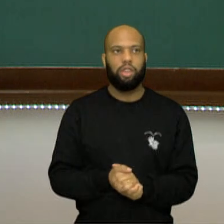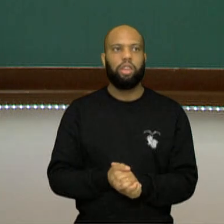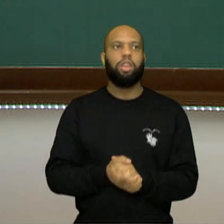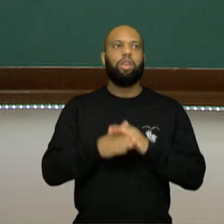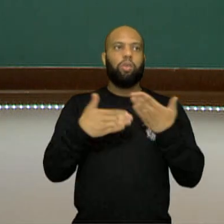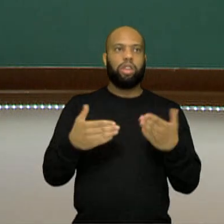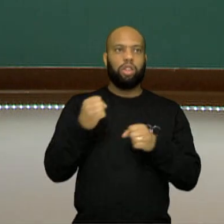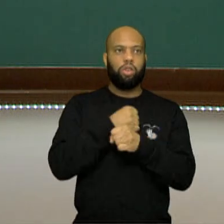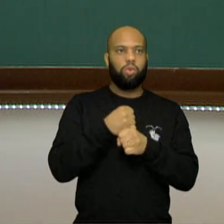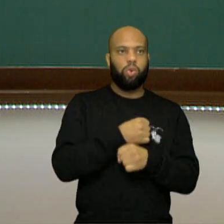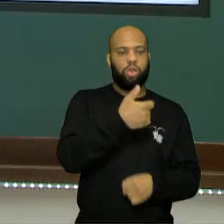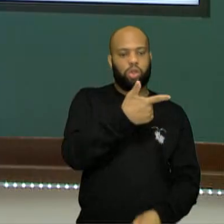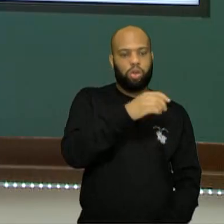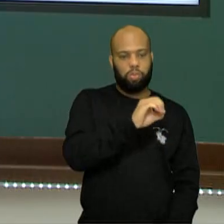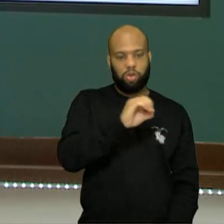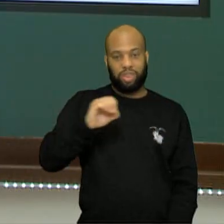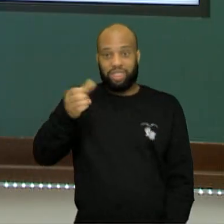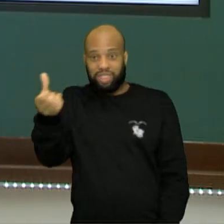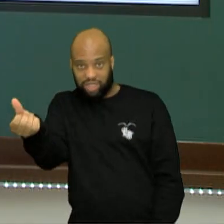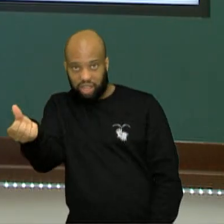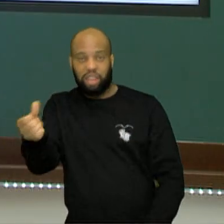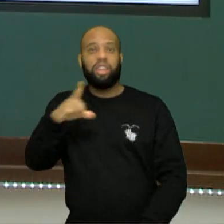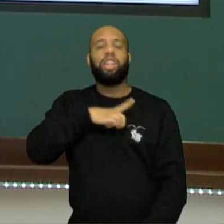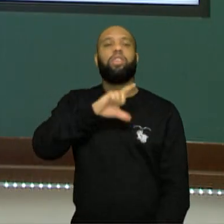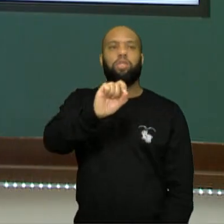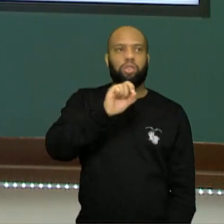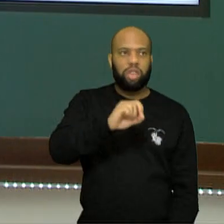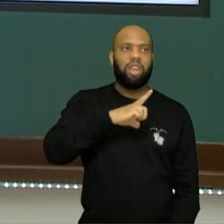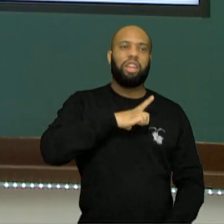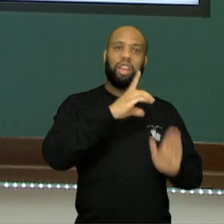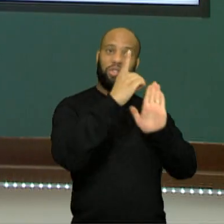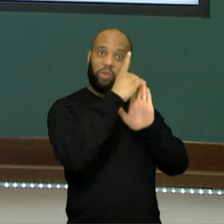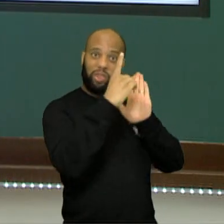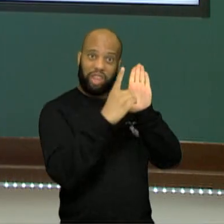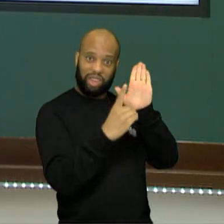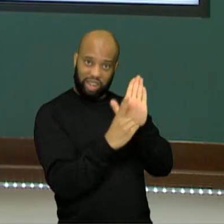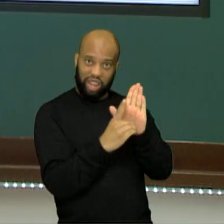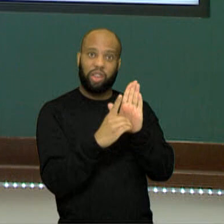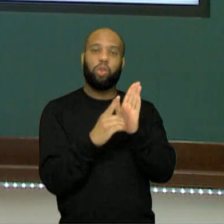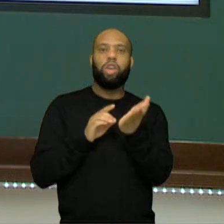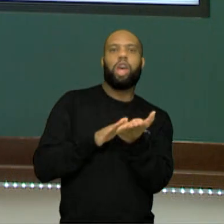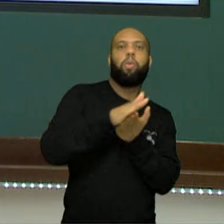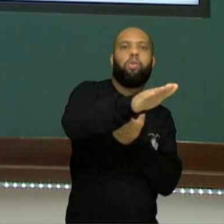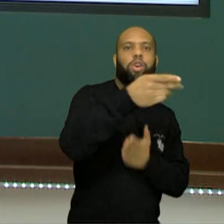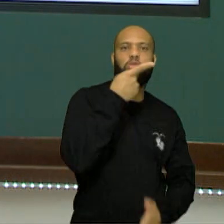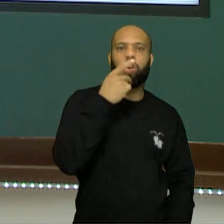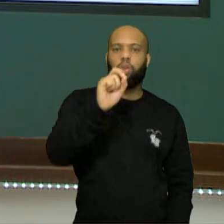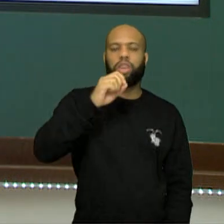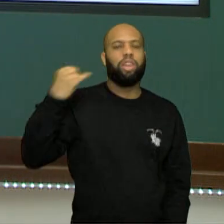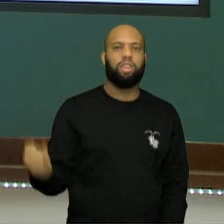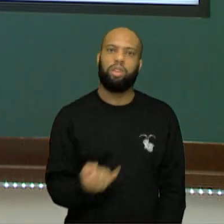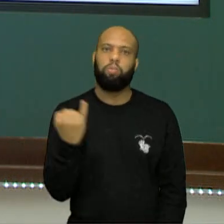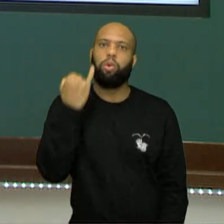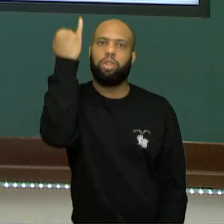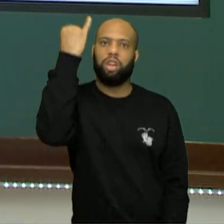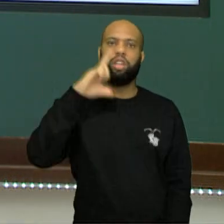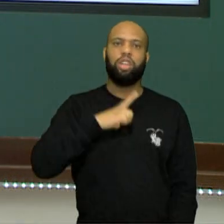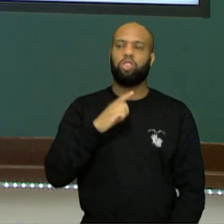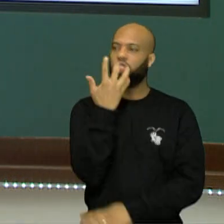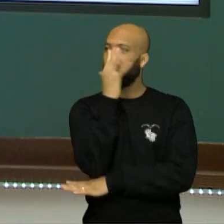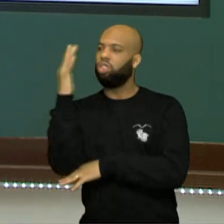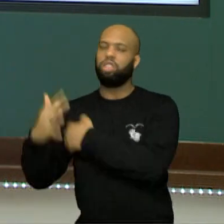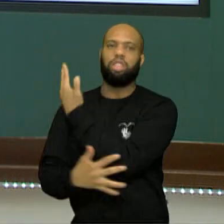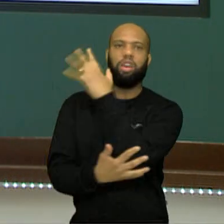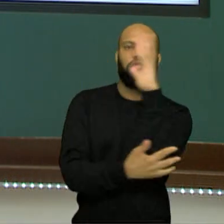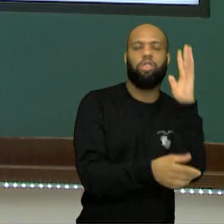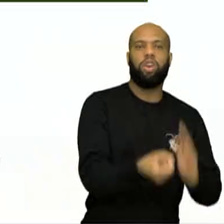Então, em 2006, a gente teve o decreto falando da importância da inclusão das plantas